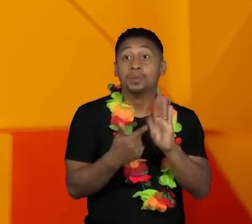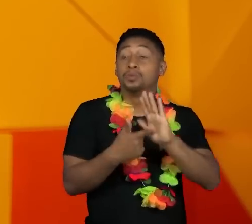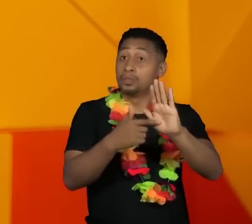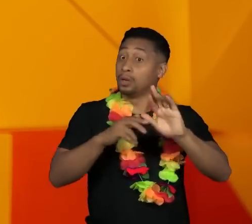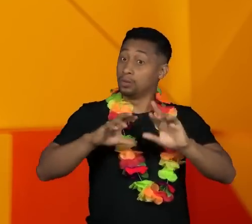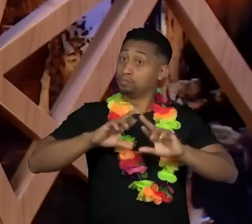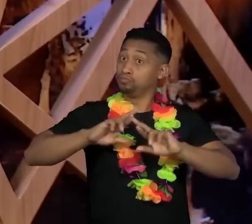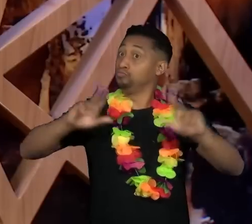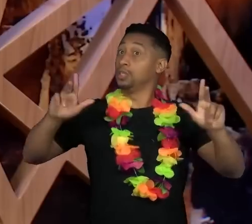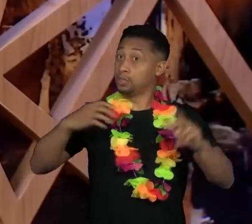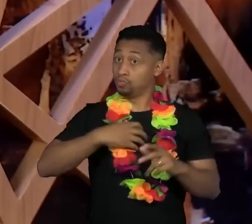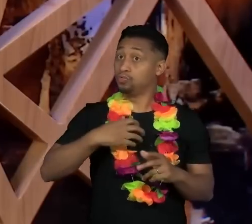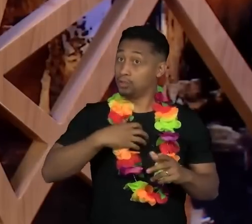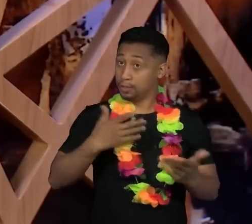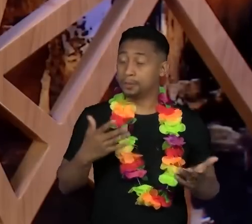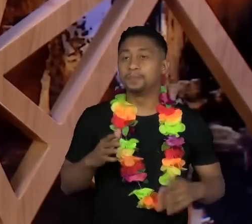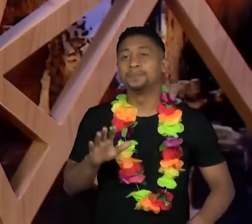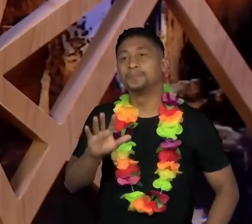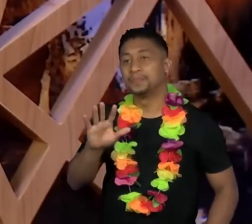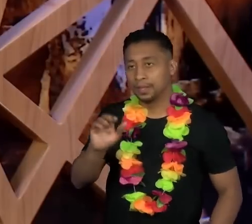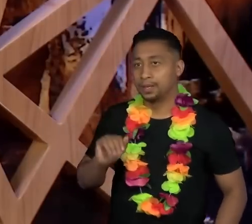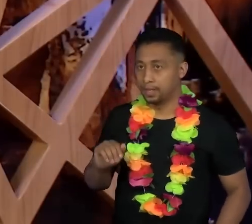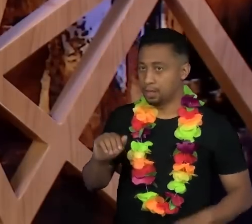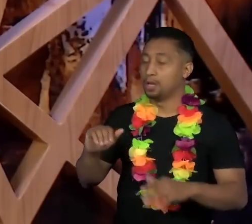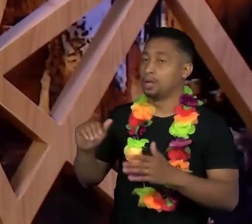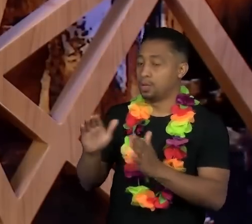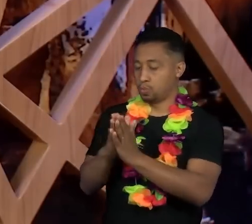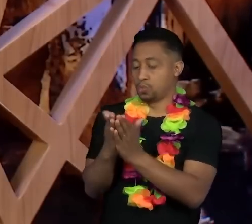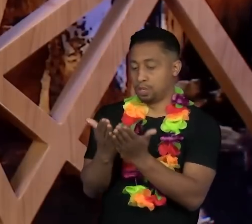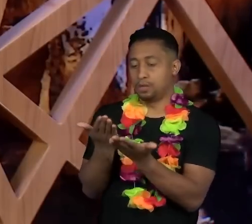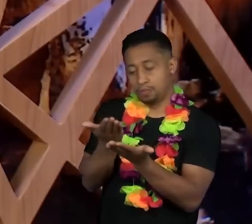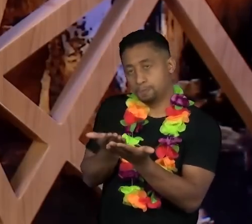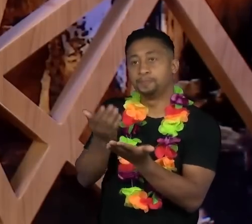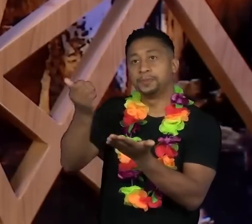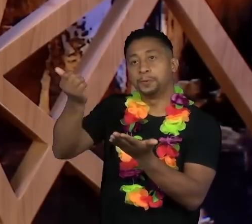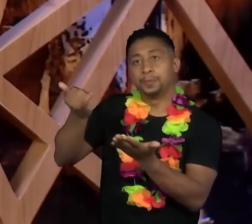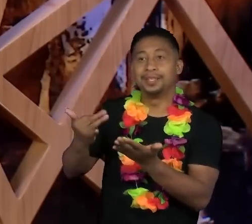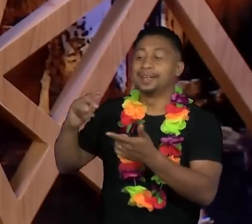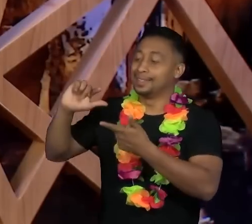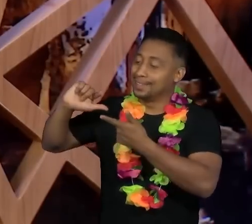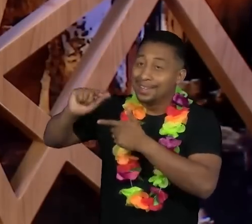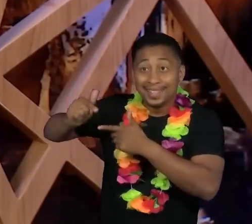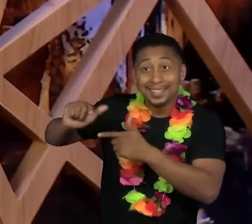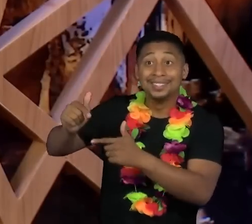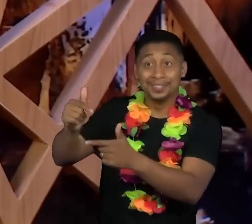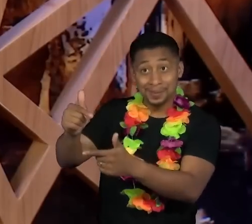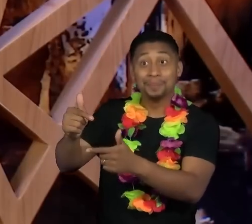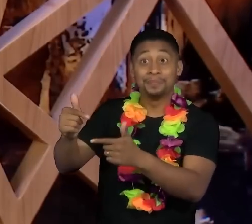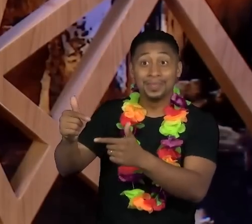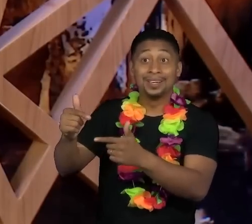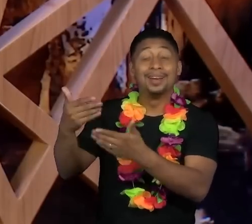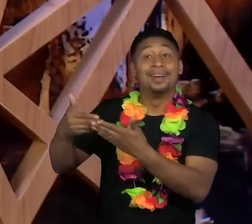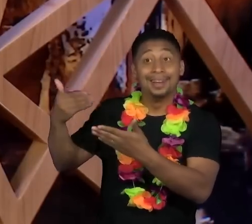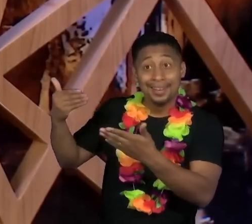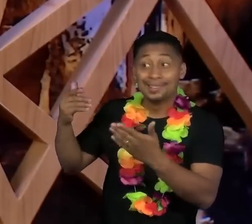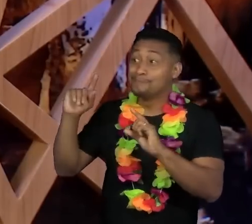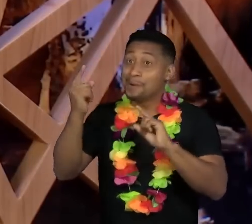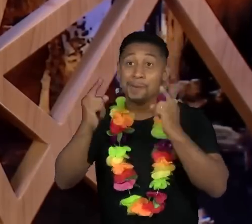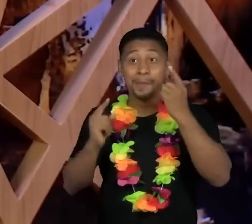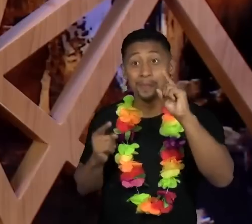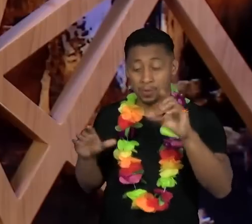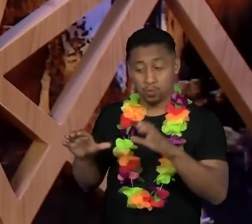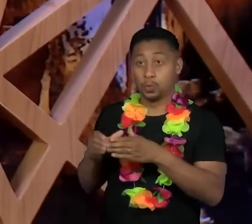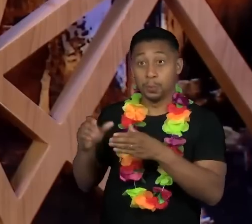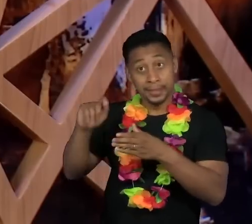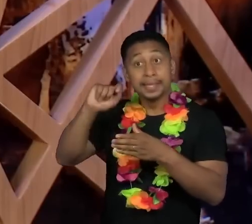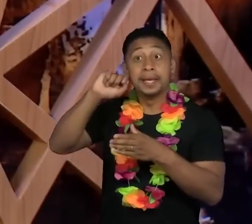escolas tradicionais. Até porque o livro fala muito da tradição, né? Do que a gente tem dessa história dessa escola de samba negra. O